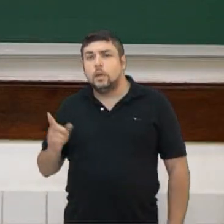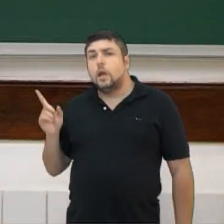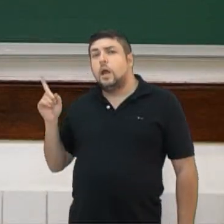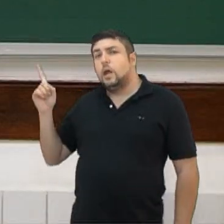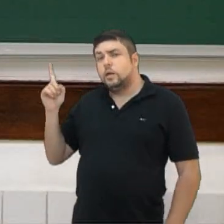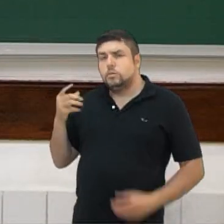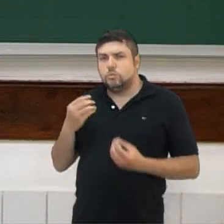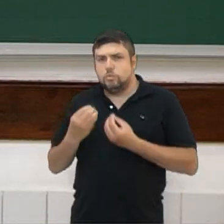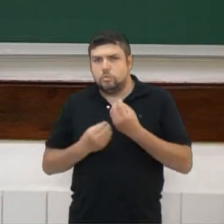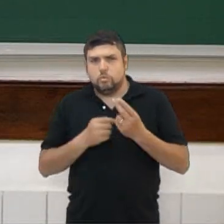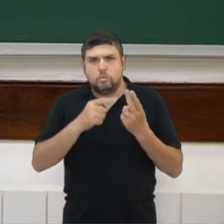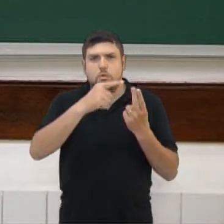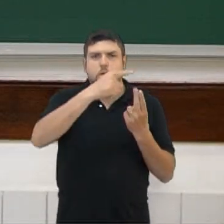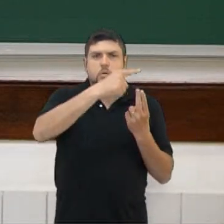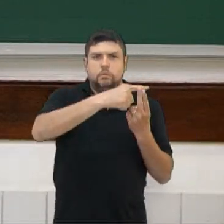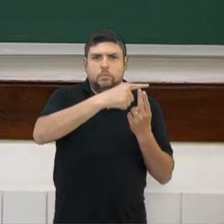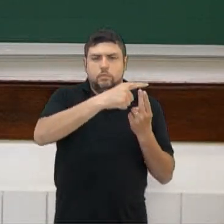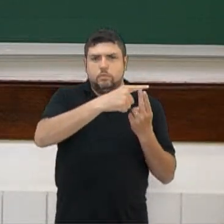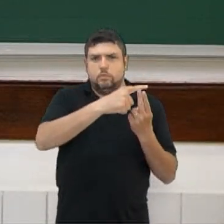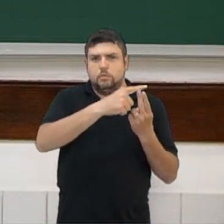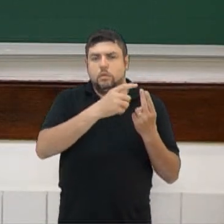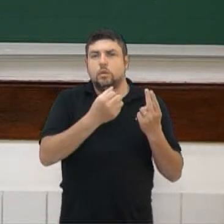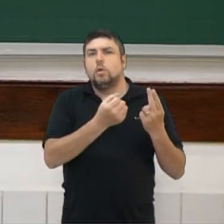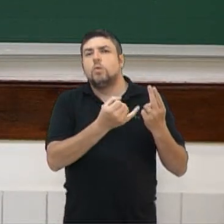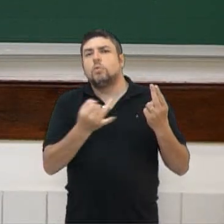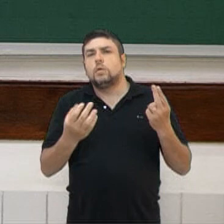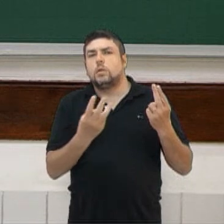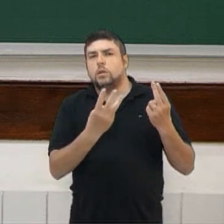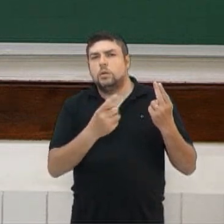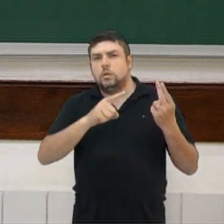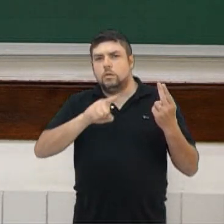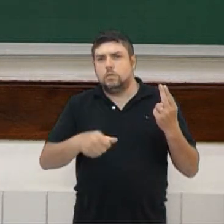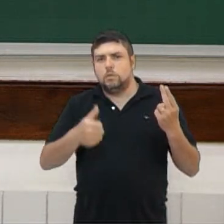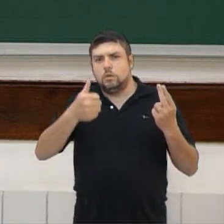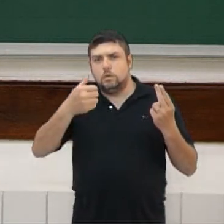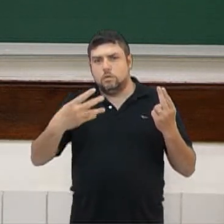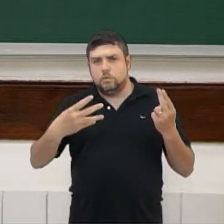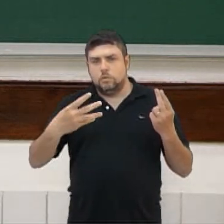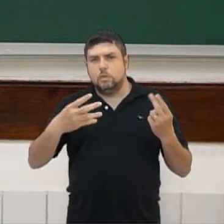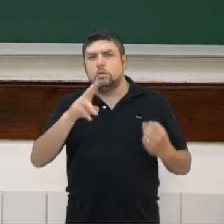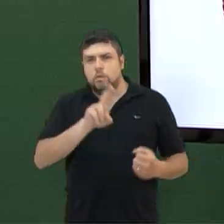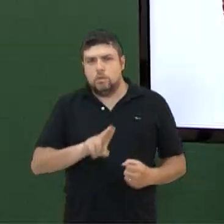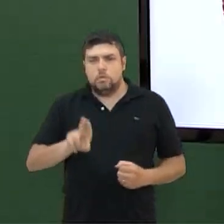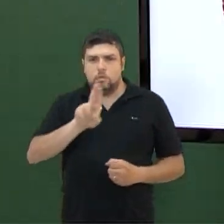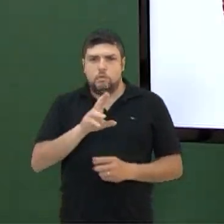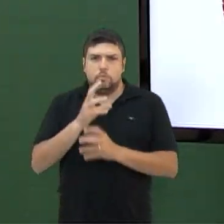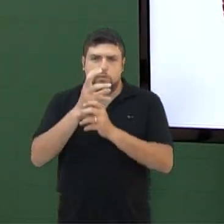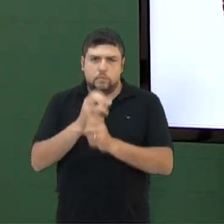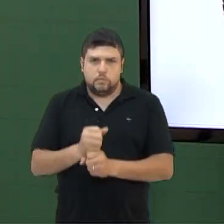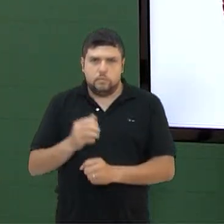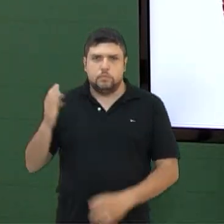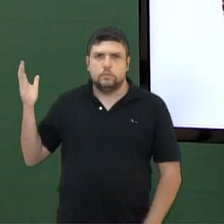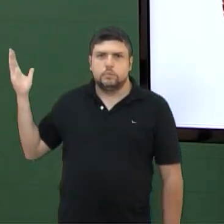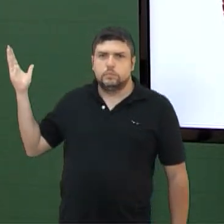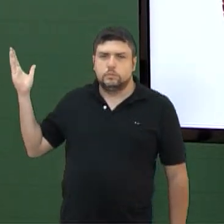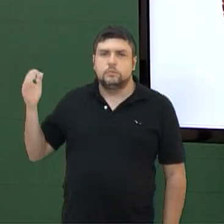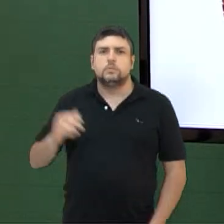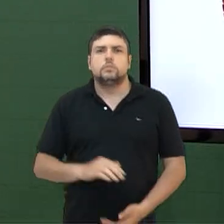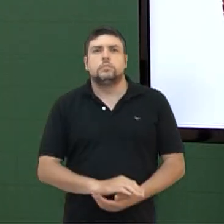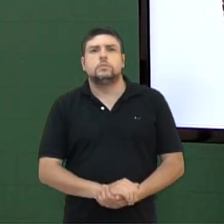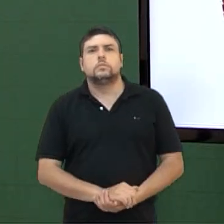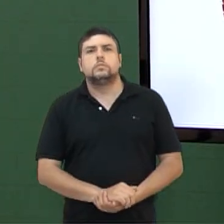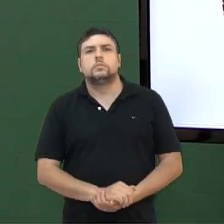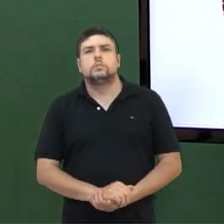como 3,14. Então, esse é o π que nós vamos utilizar, tá? Só que eu não tenho o diâmetro, eu tenho